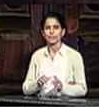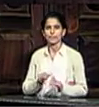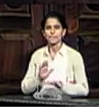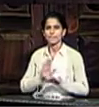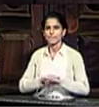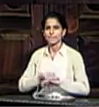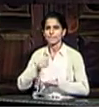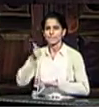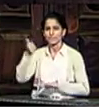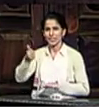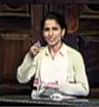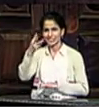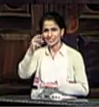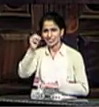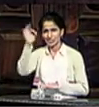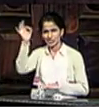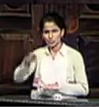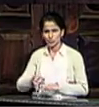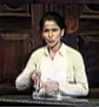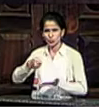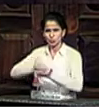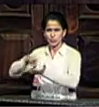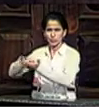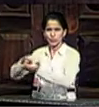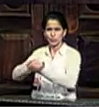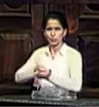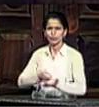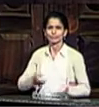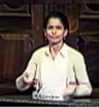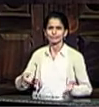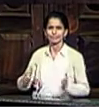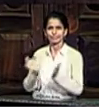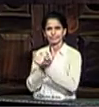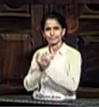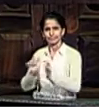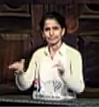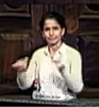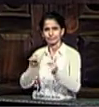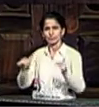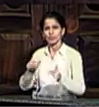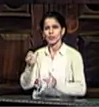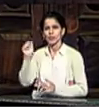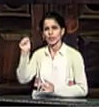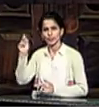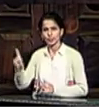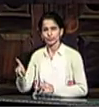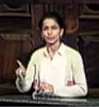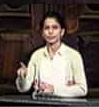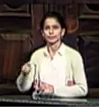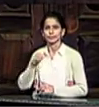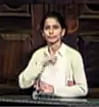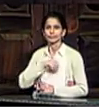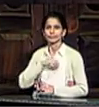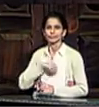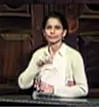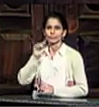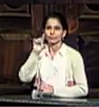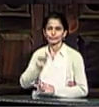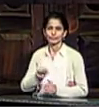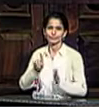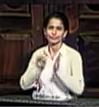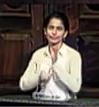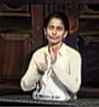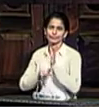majorar em 30%, levando com que os servidores inativos recebessem menos